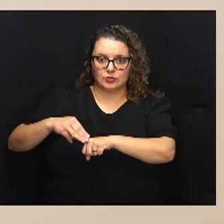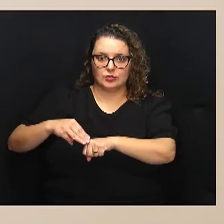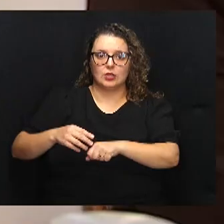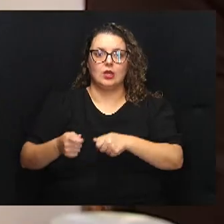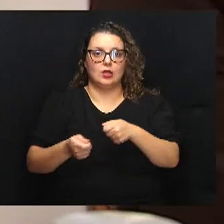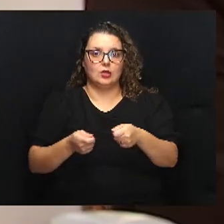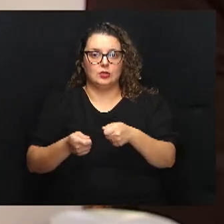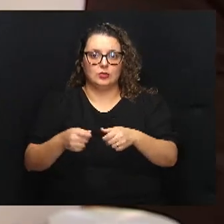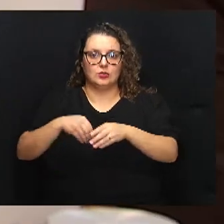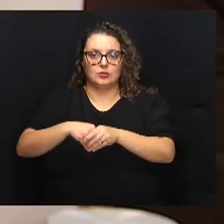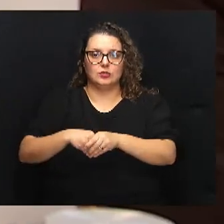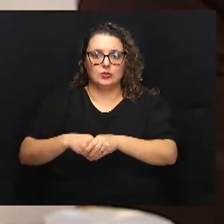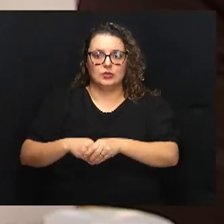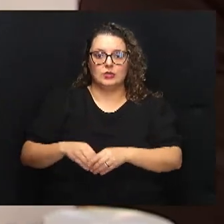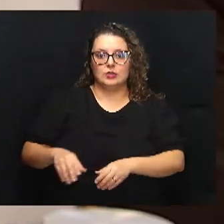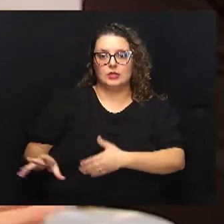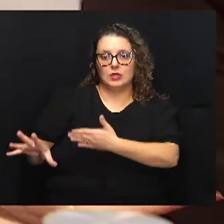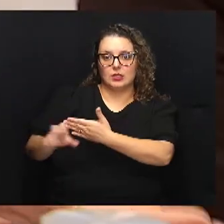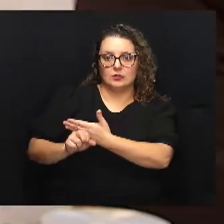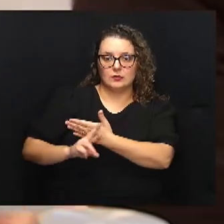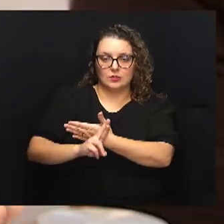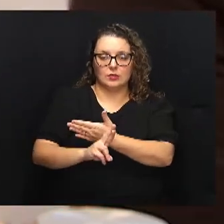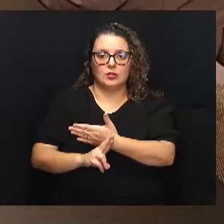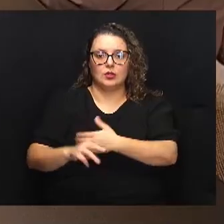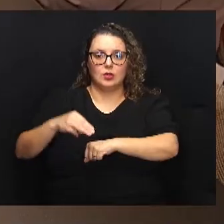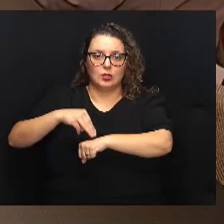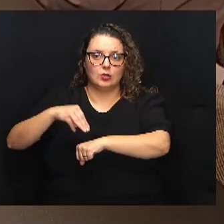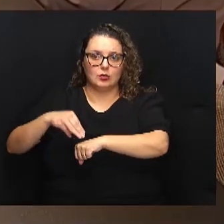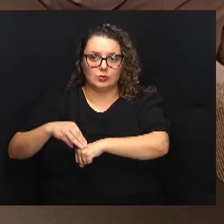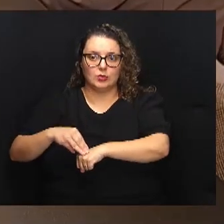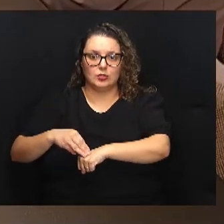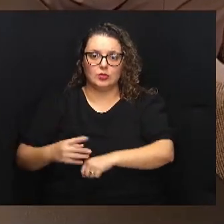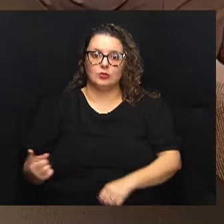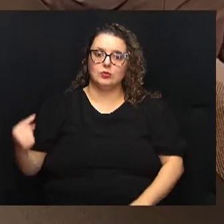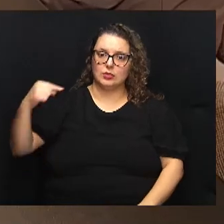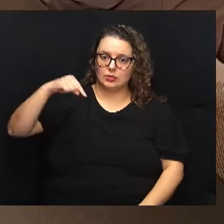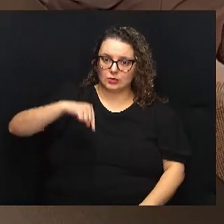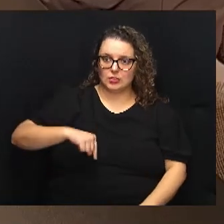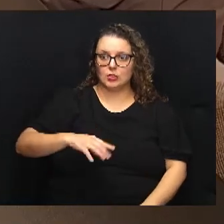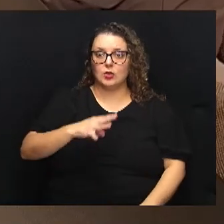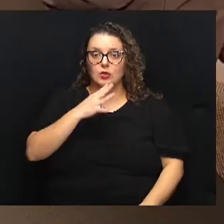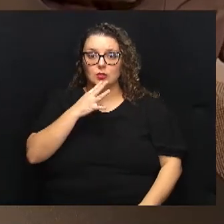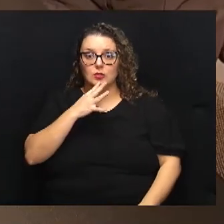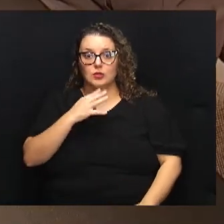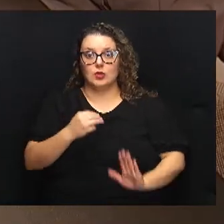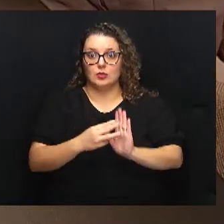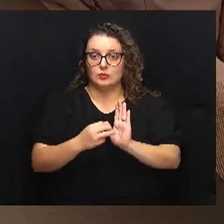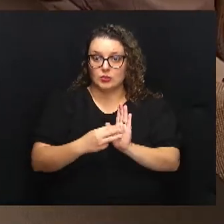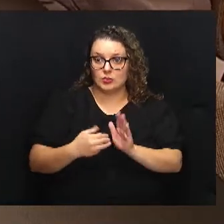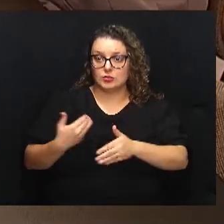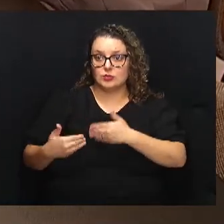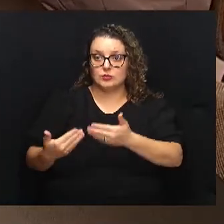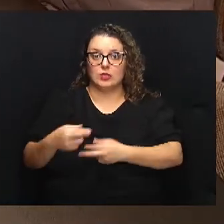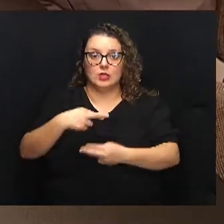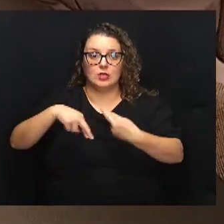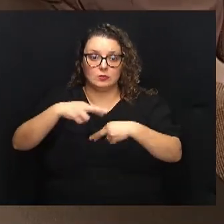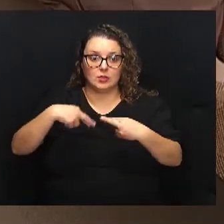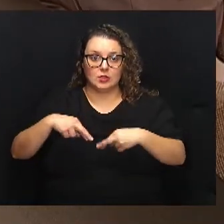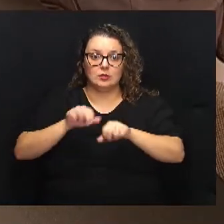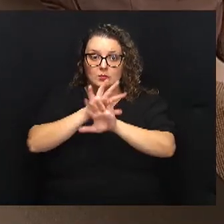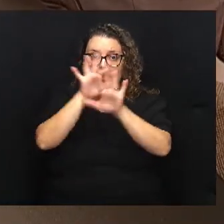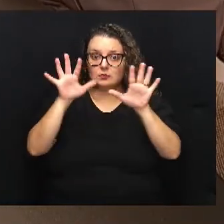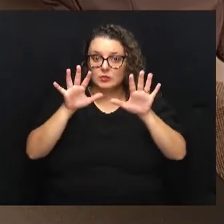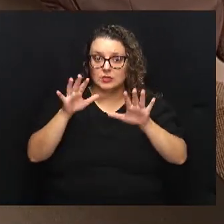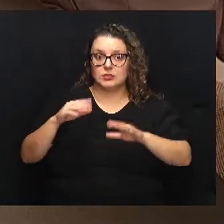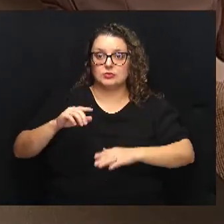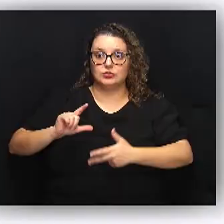controladora interna e a ouvidora da Casa de Leis Montimorense vieram conhecer a metodologia e os processos relacionados à transparência da Casa